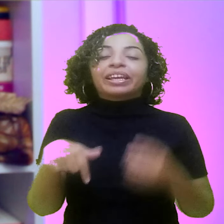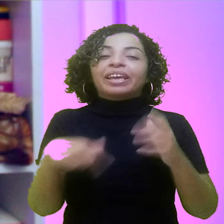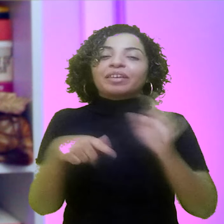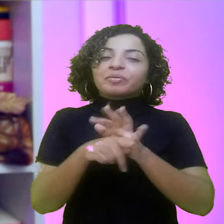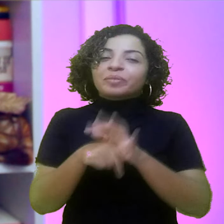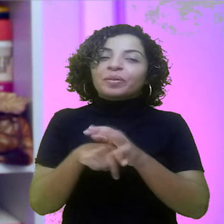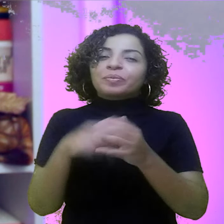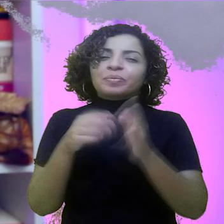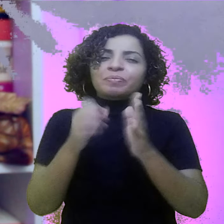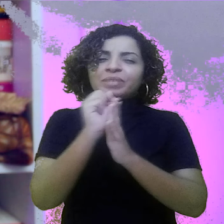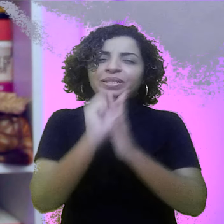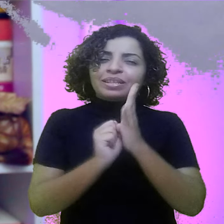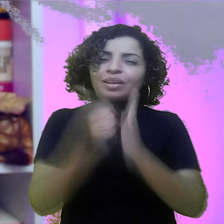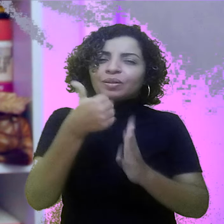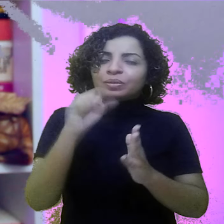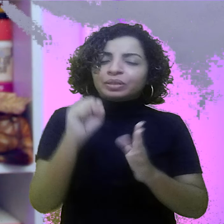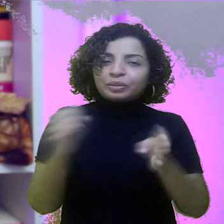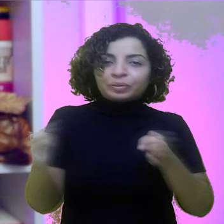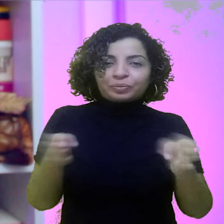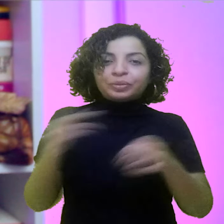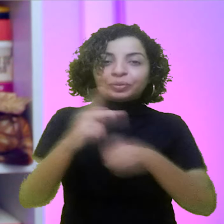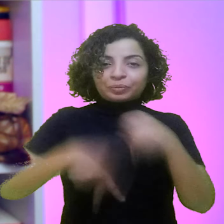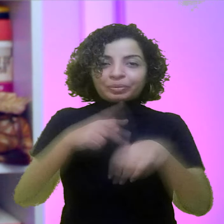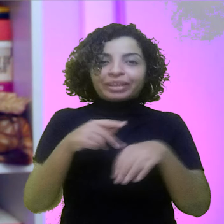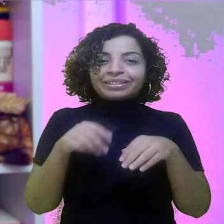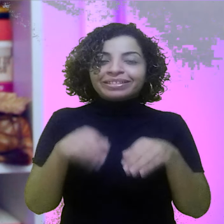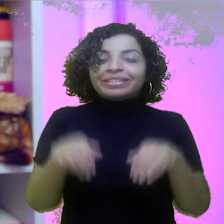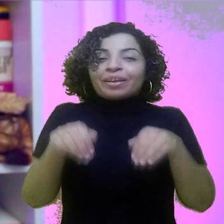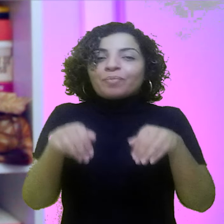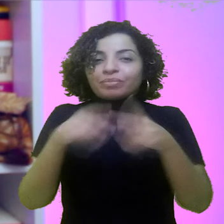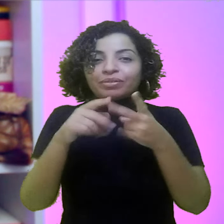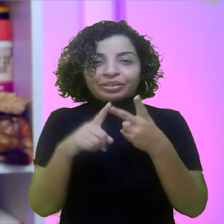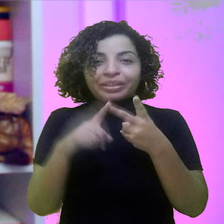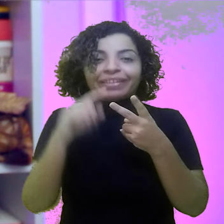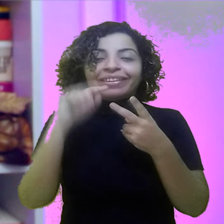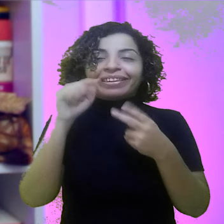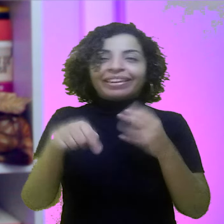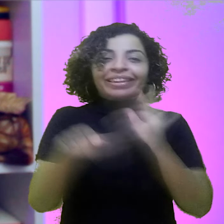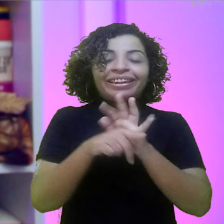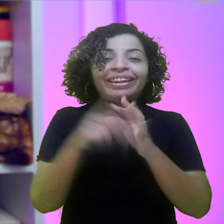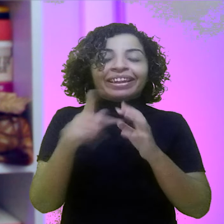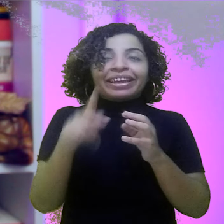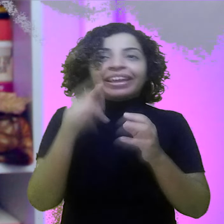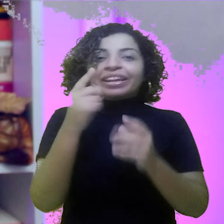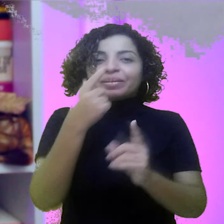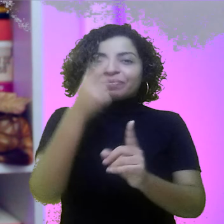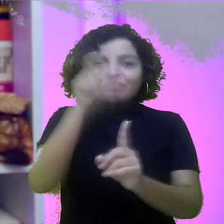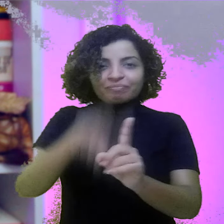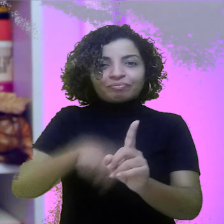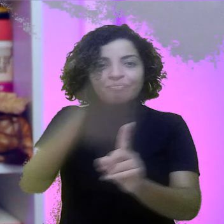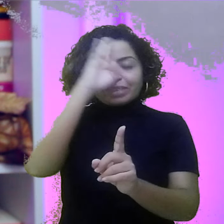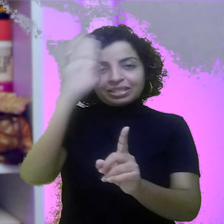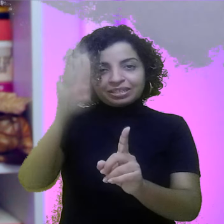Austrália em meados do século XVIII. Na tentativa desse sujeito aqui, o protagonista aqui,